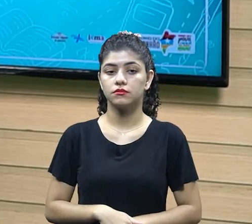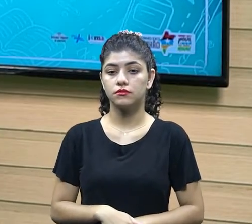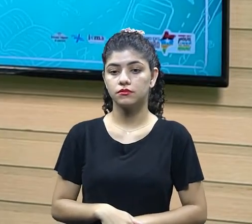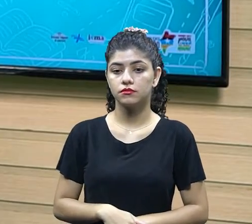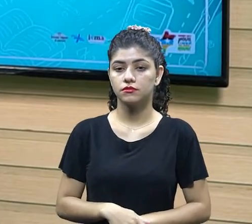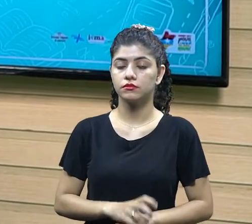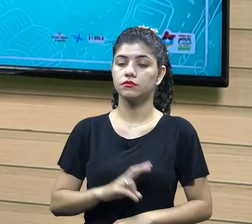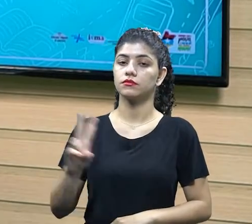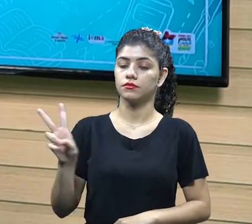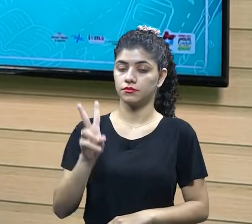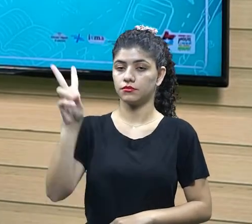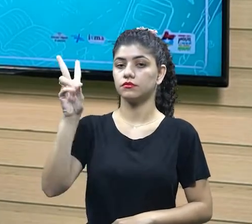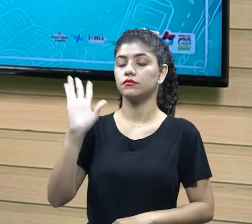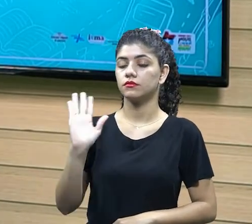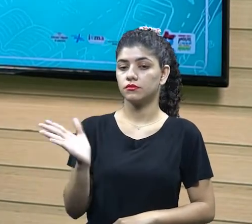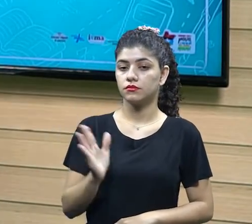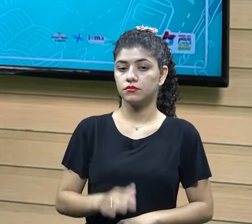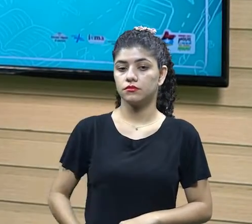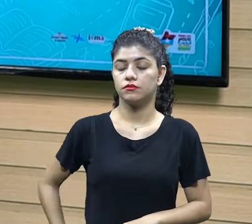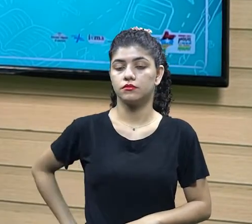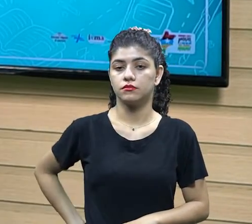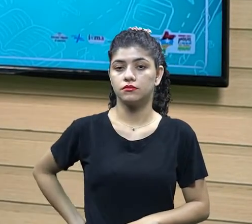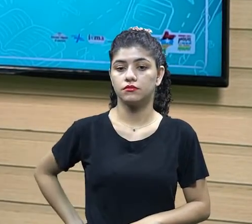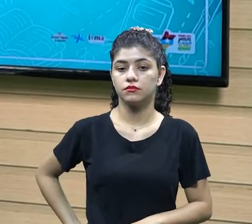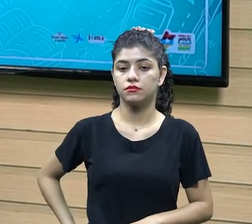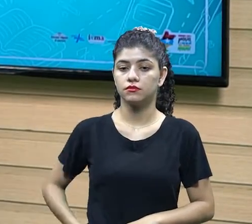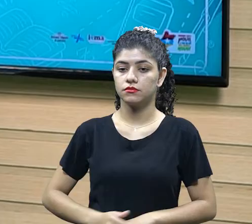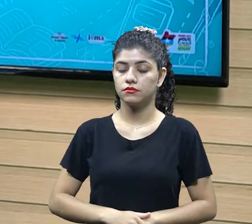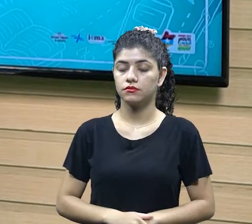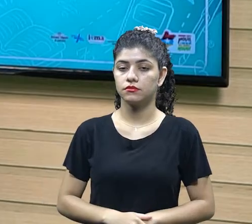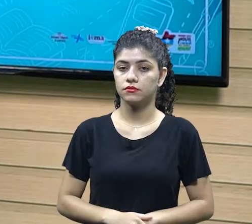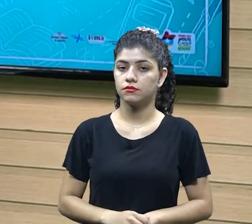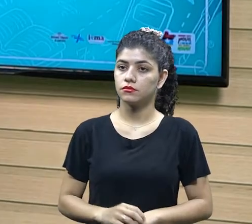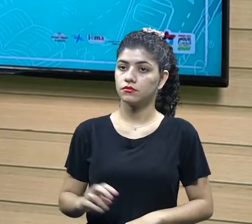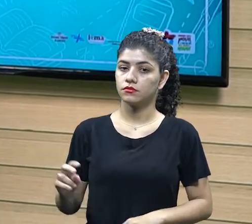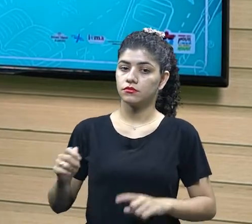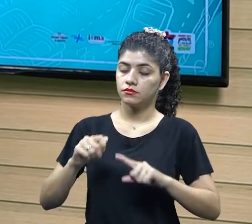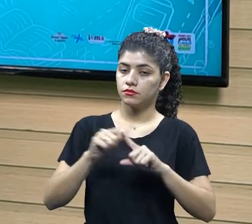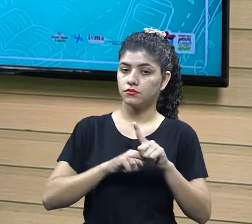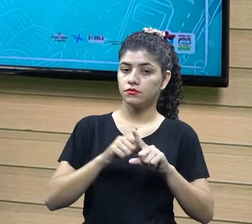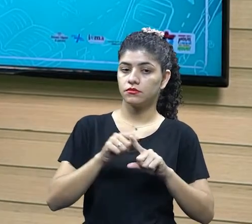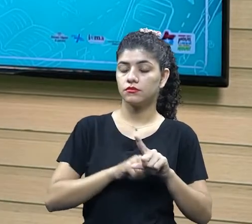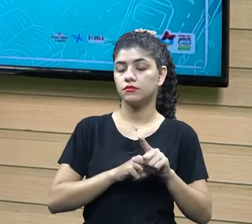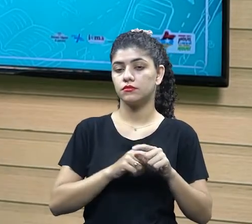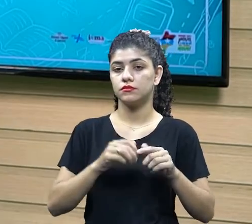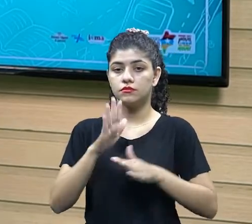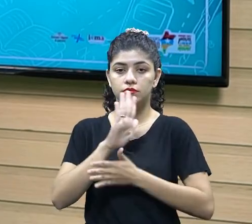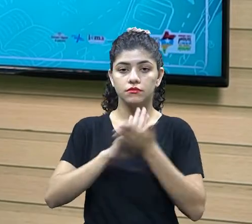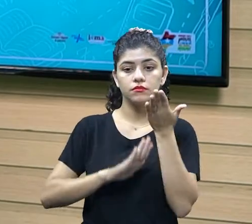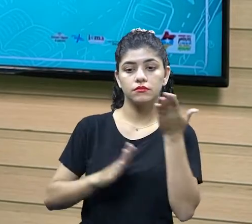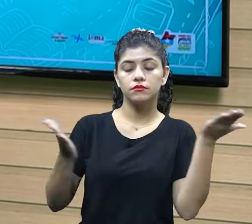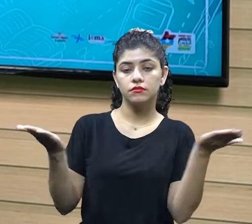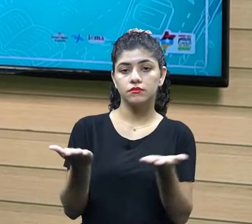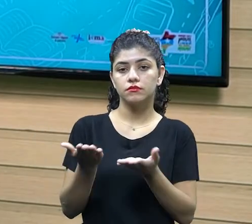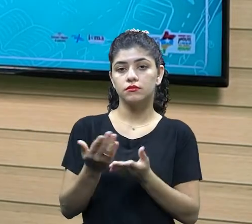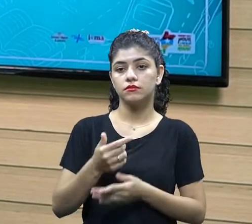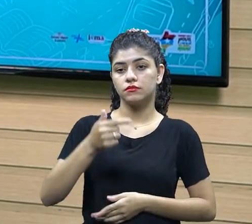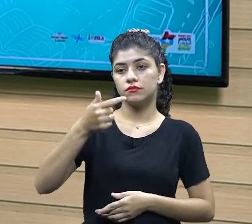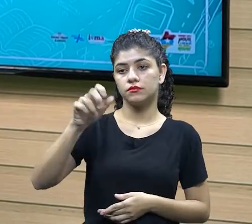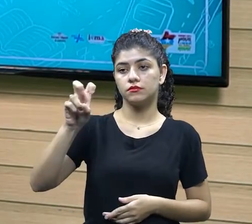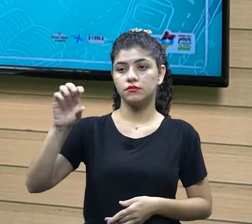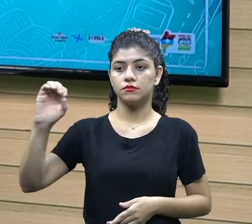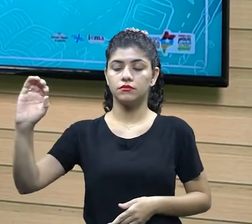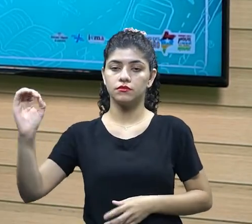sentido, você pega o quê? O valor, que é o montante da viagem, 7.500, você